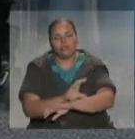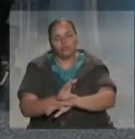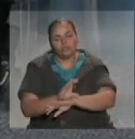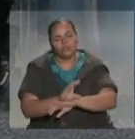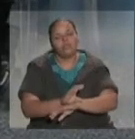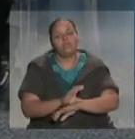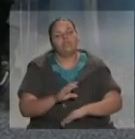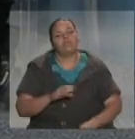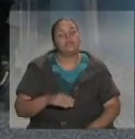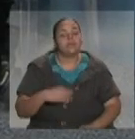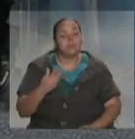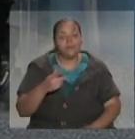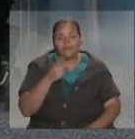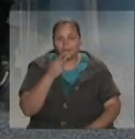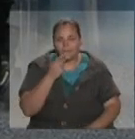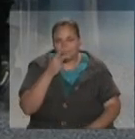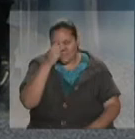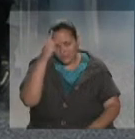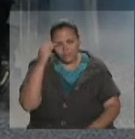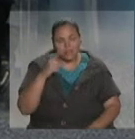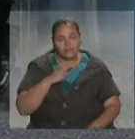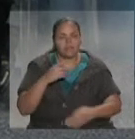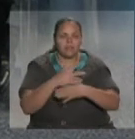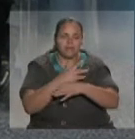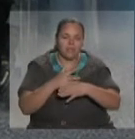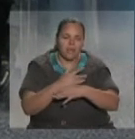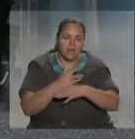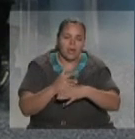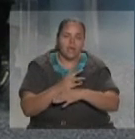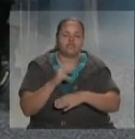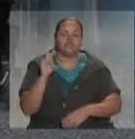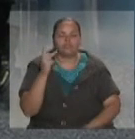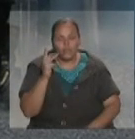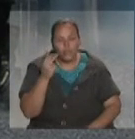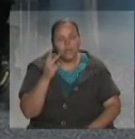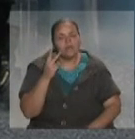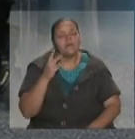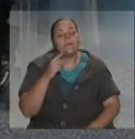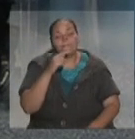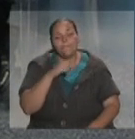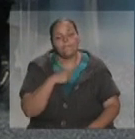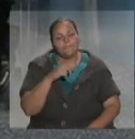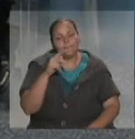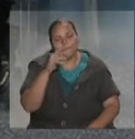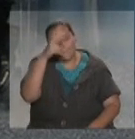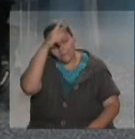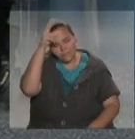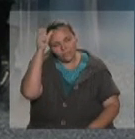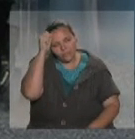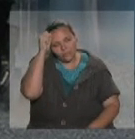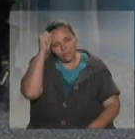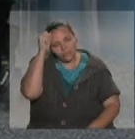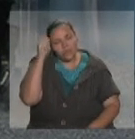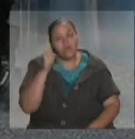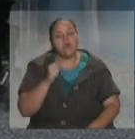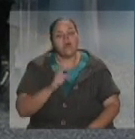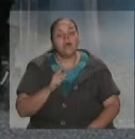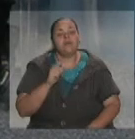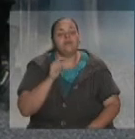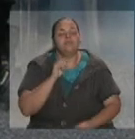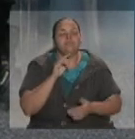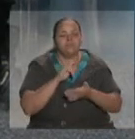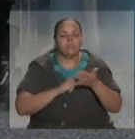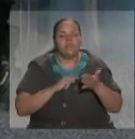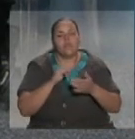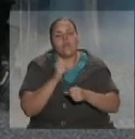para um pessoal outro dia, quando numa cidade histórica, a prefeitura lança uma licitação